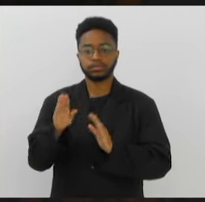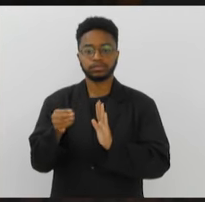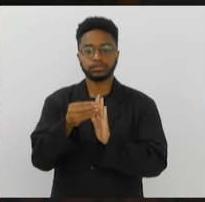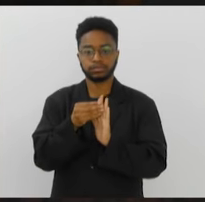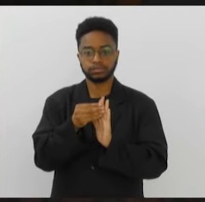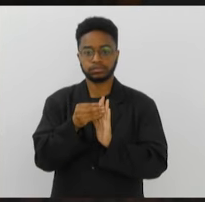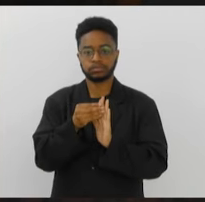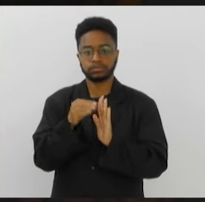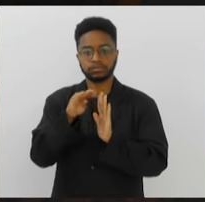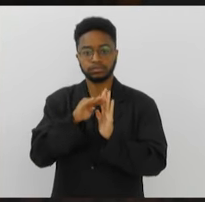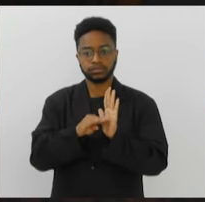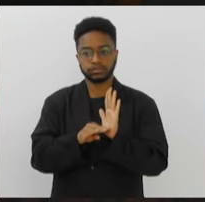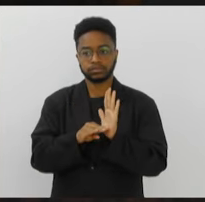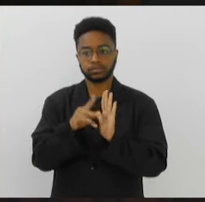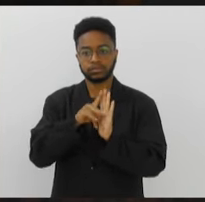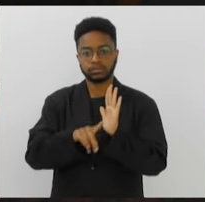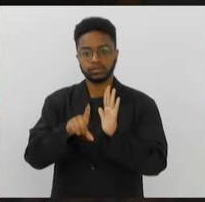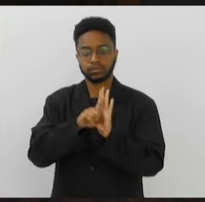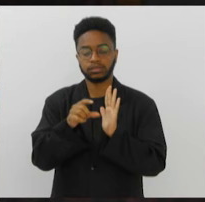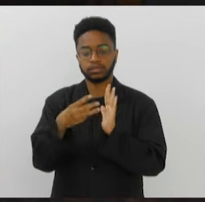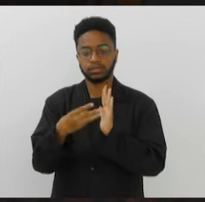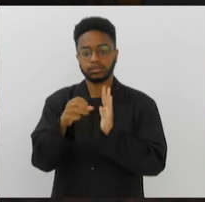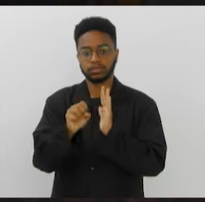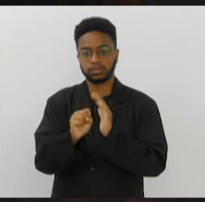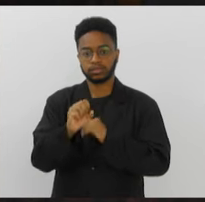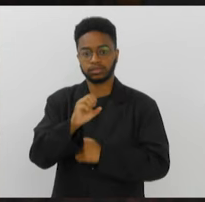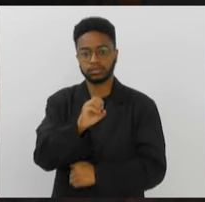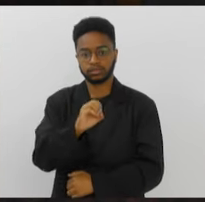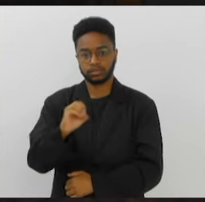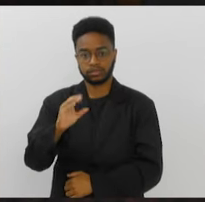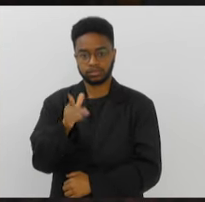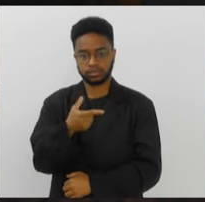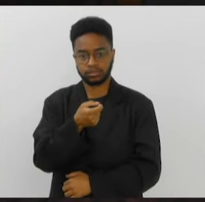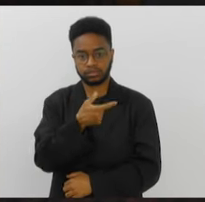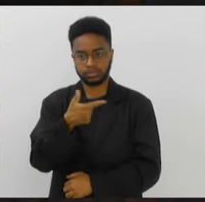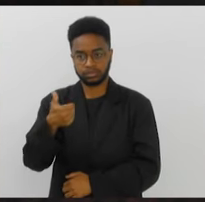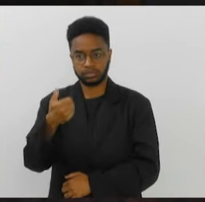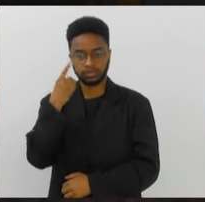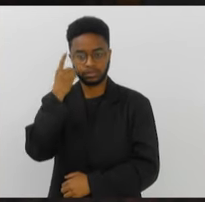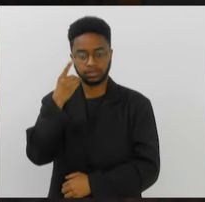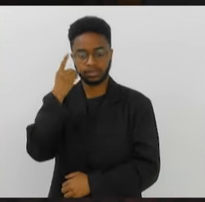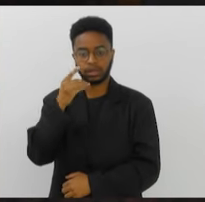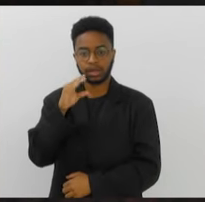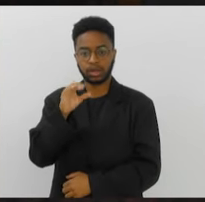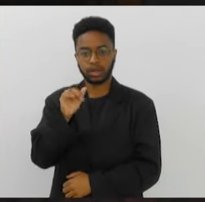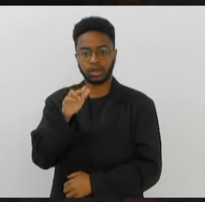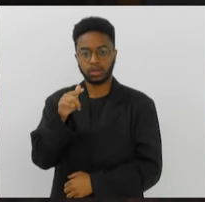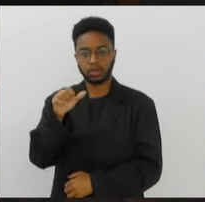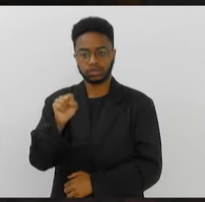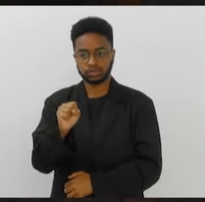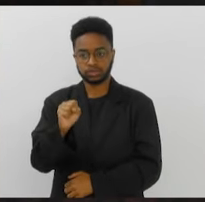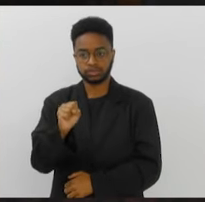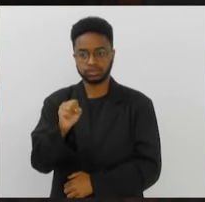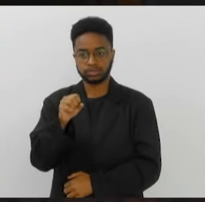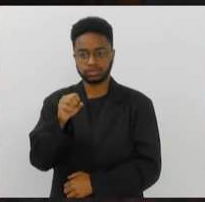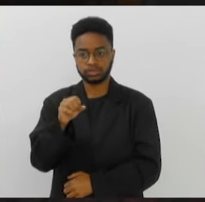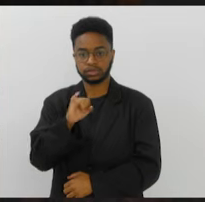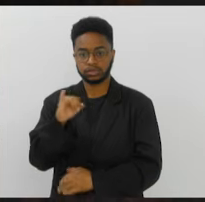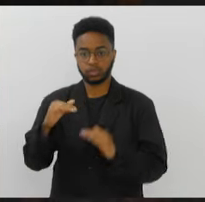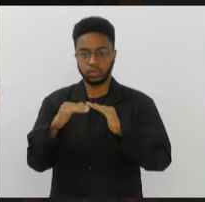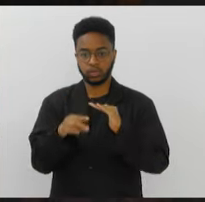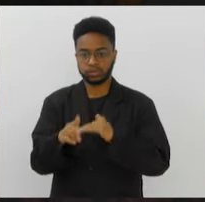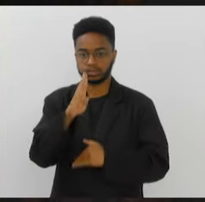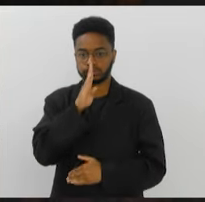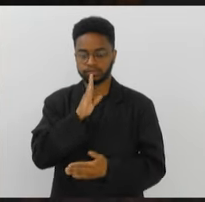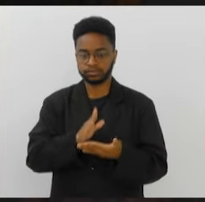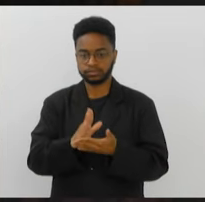requerimento de inclusão na ordem do dia do projeto 3800 de 21 do deputado Carlos Macedo. Os senhores que aprovam isso,